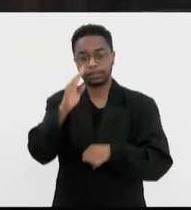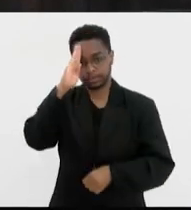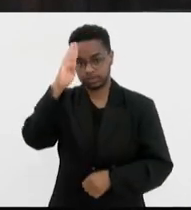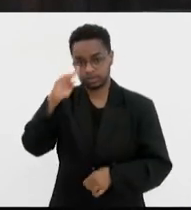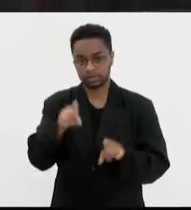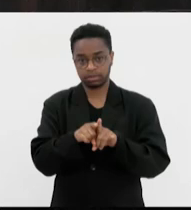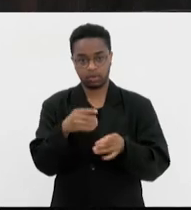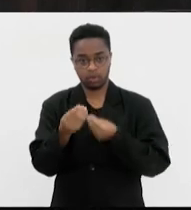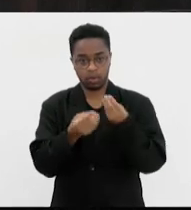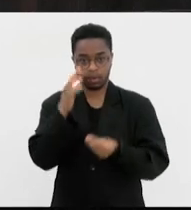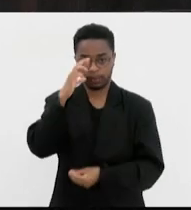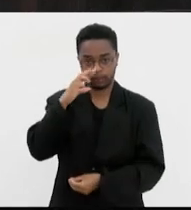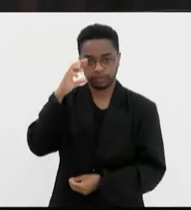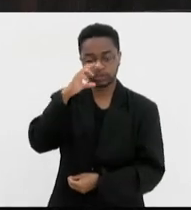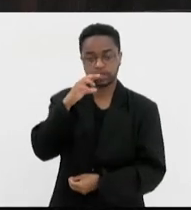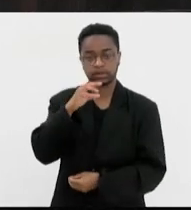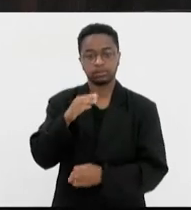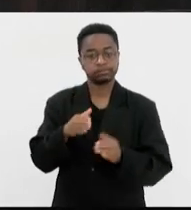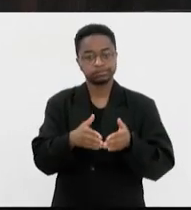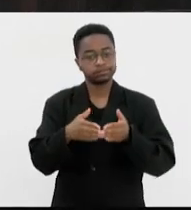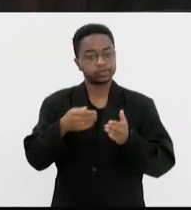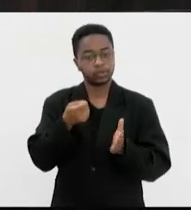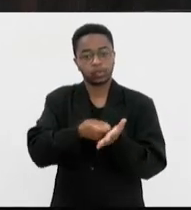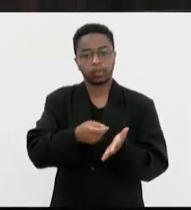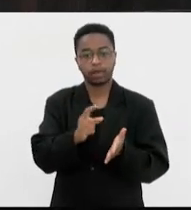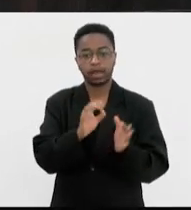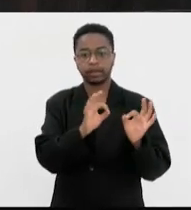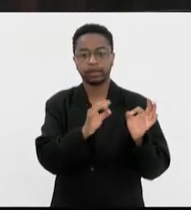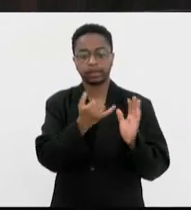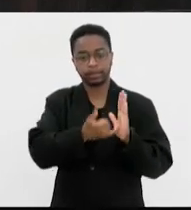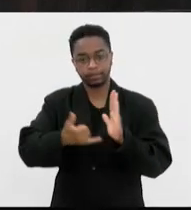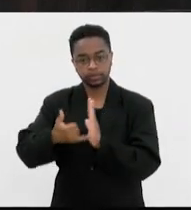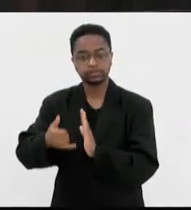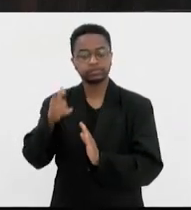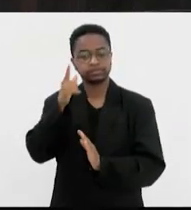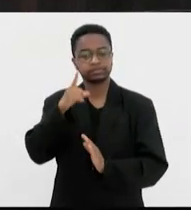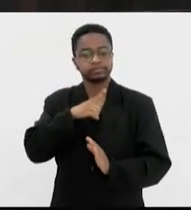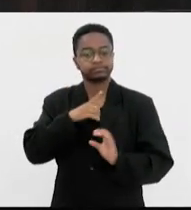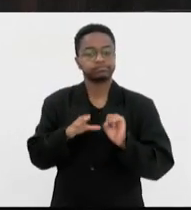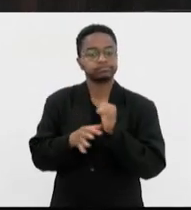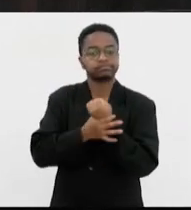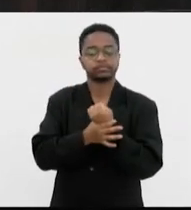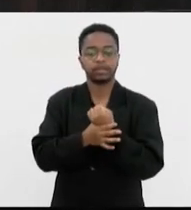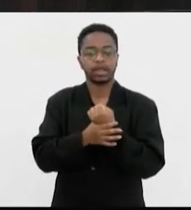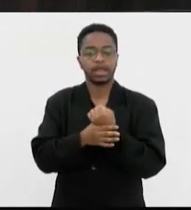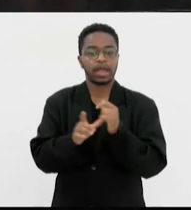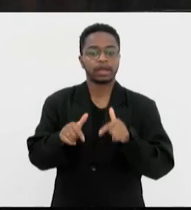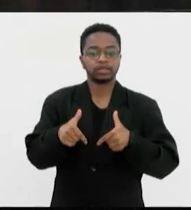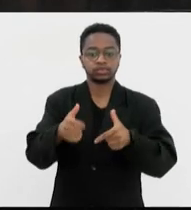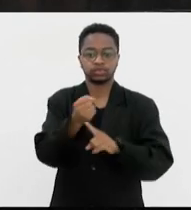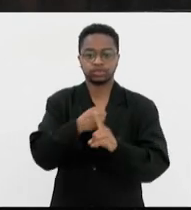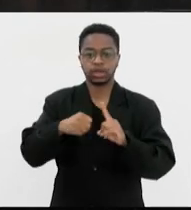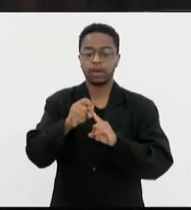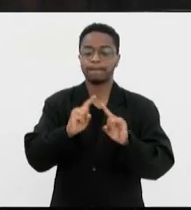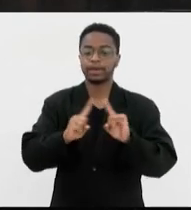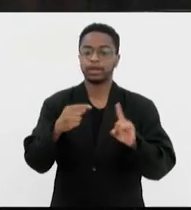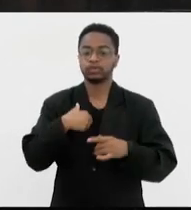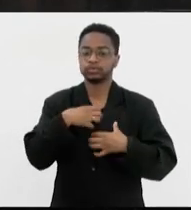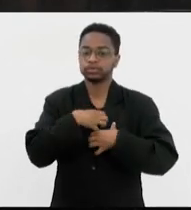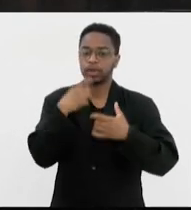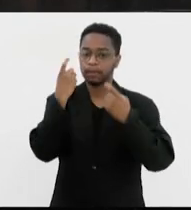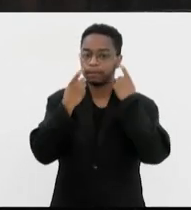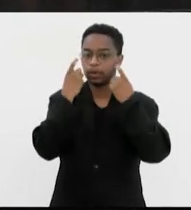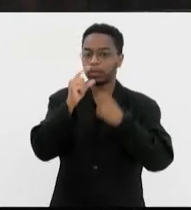fiscalização dessa isenção pode garantir a efetividade social dela. Agora, me preocupa um